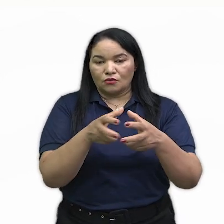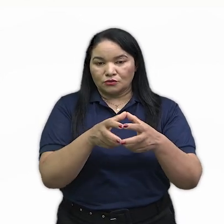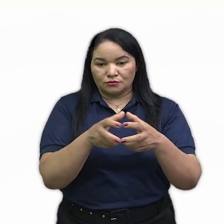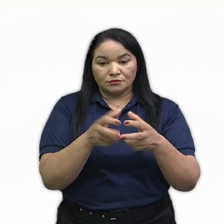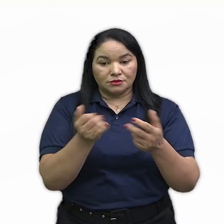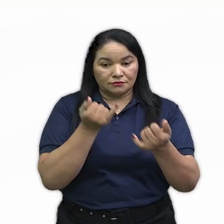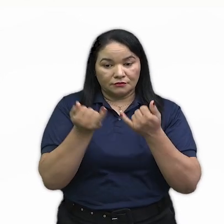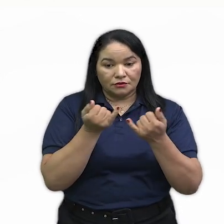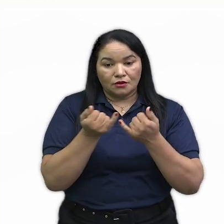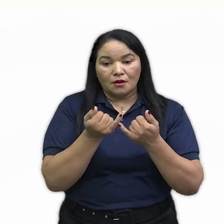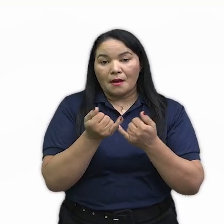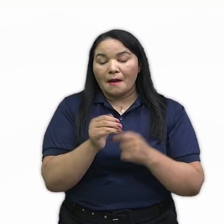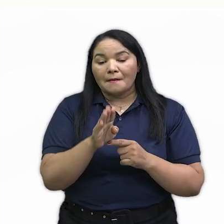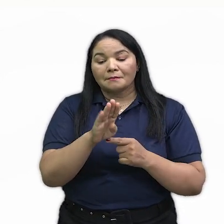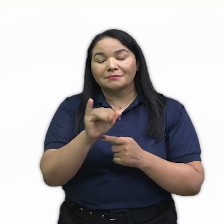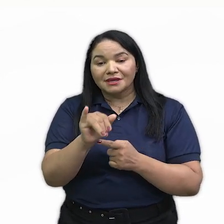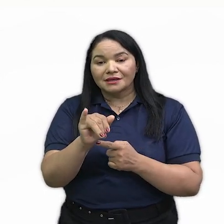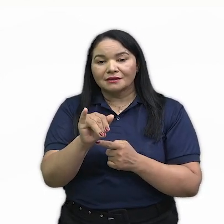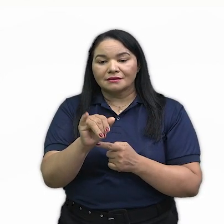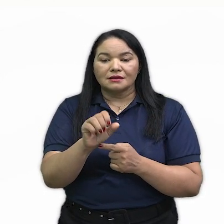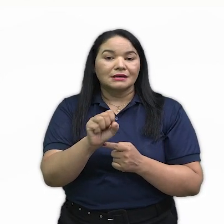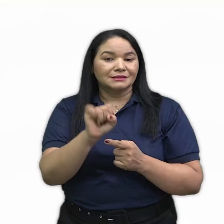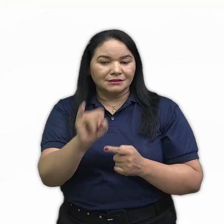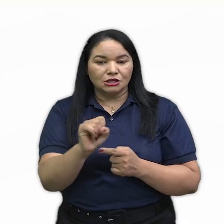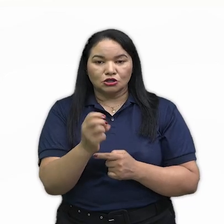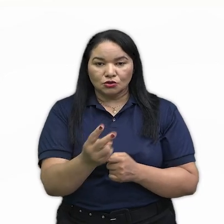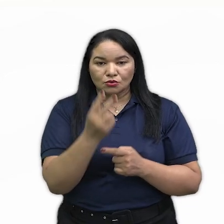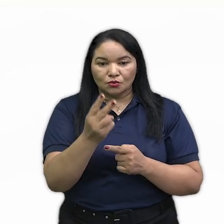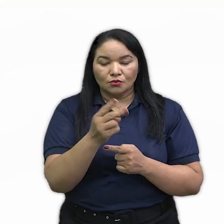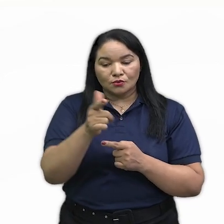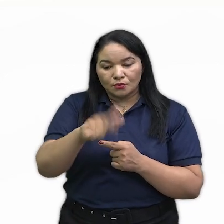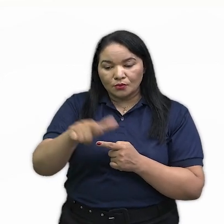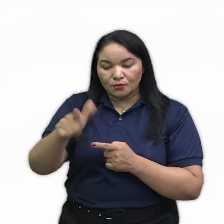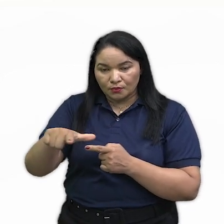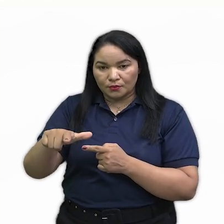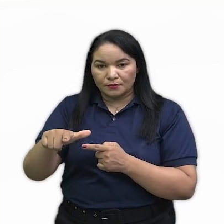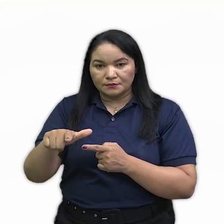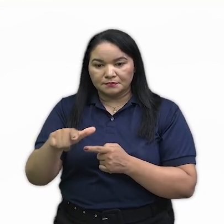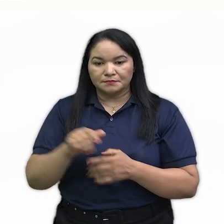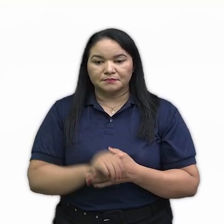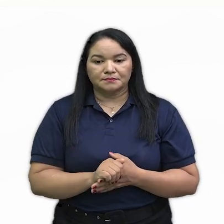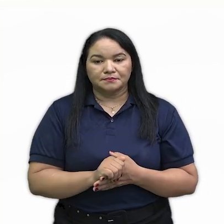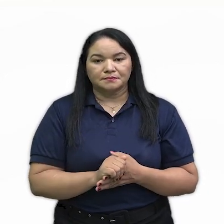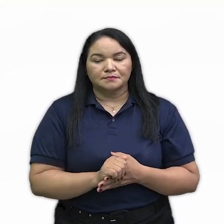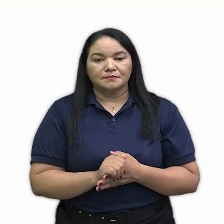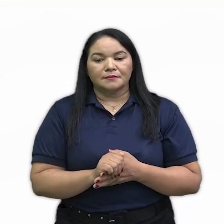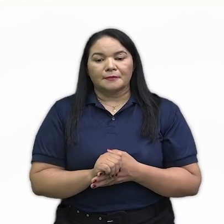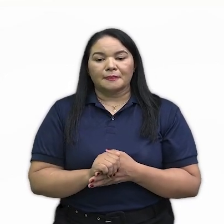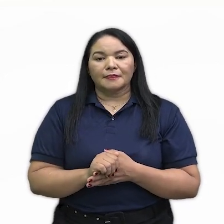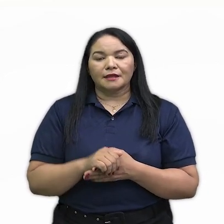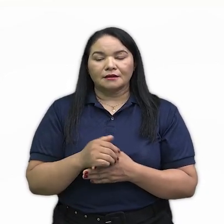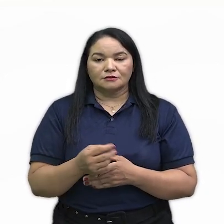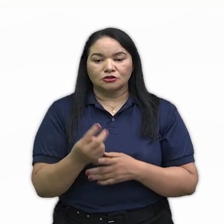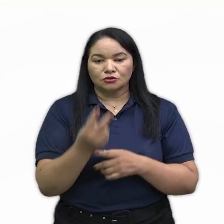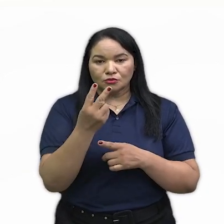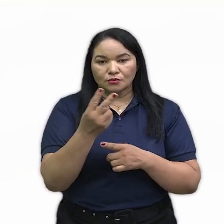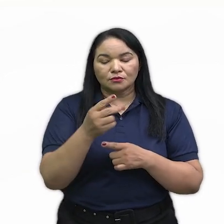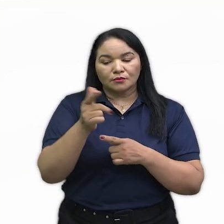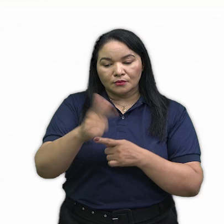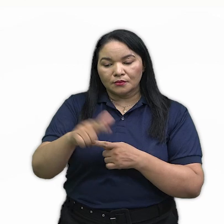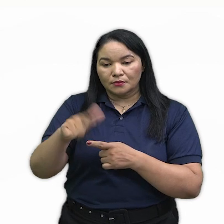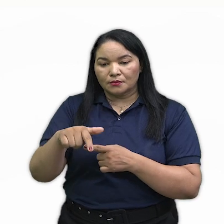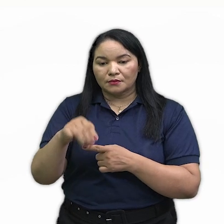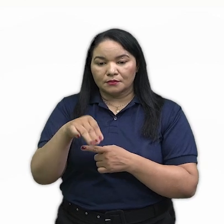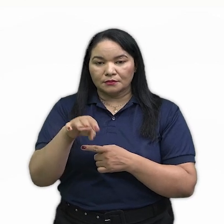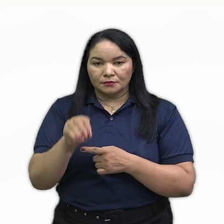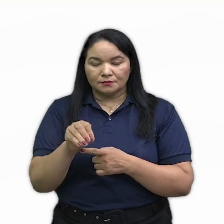é chamado de bimodal quando apresenta 2 modas, ou seja, nós temos 2 valores mais